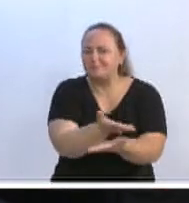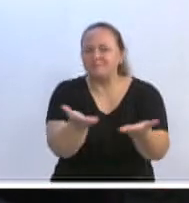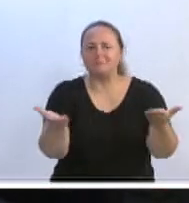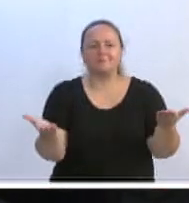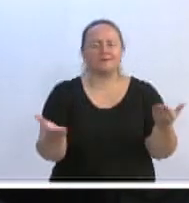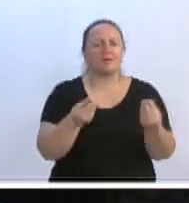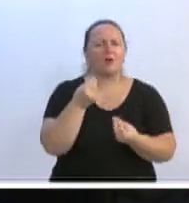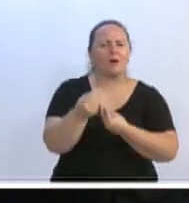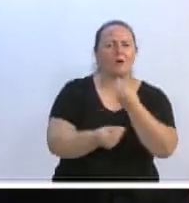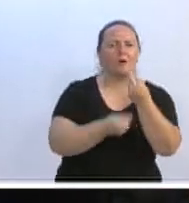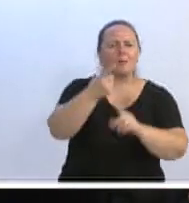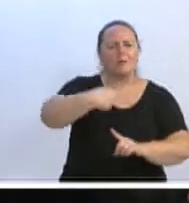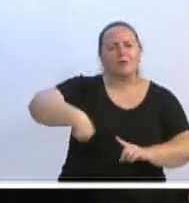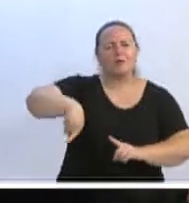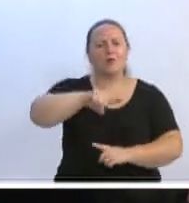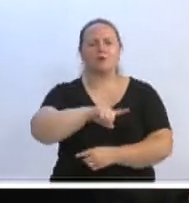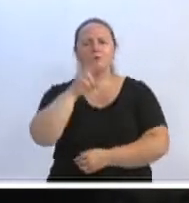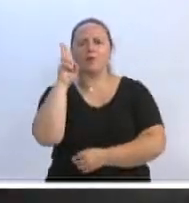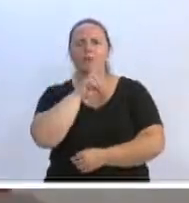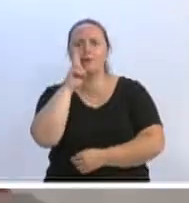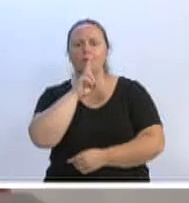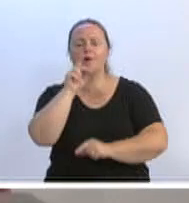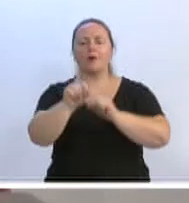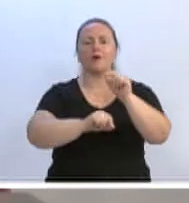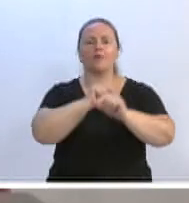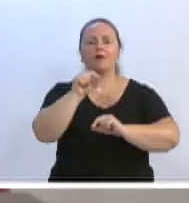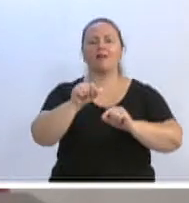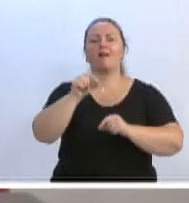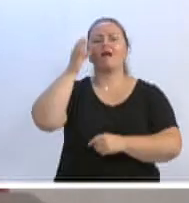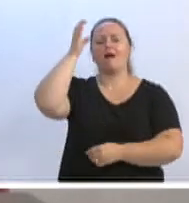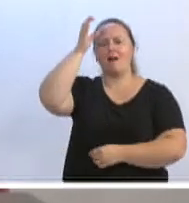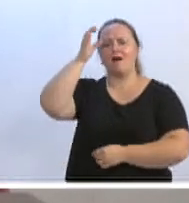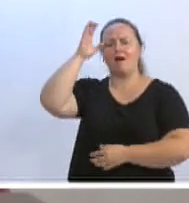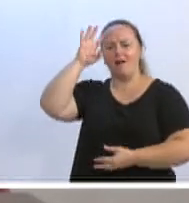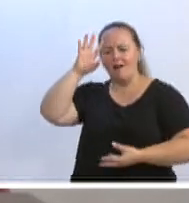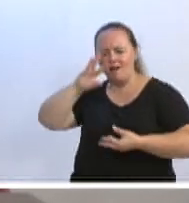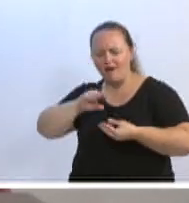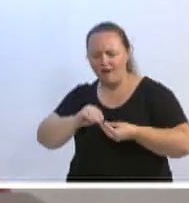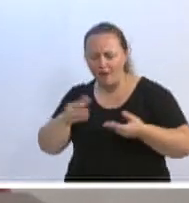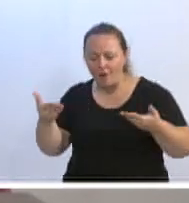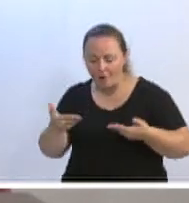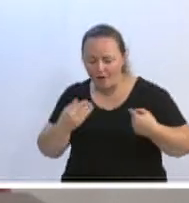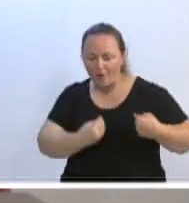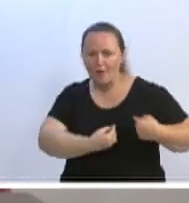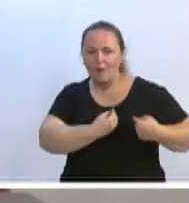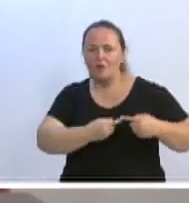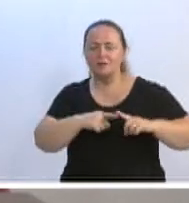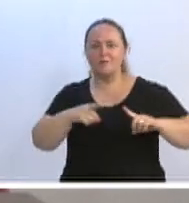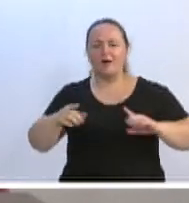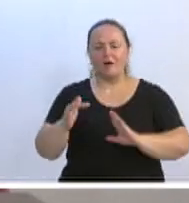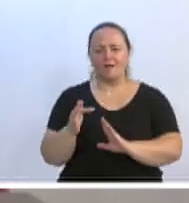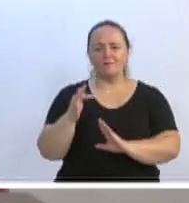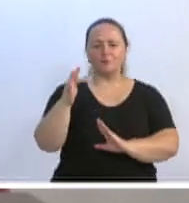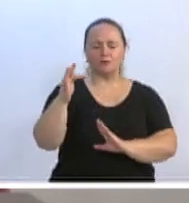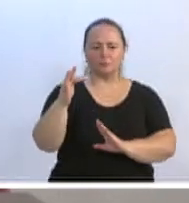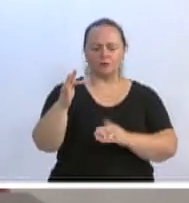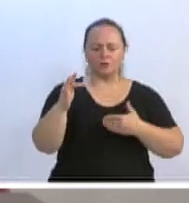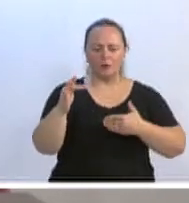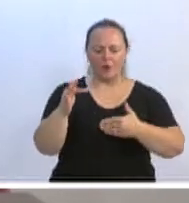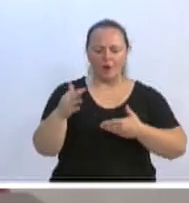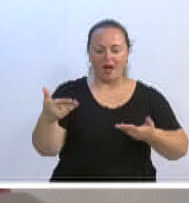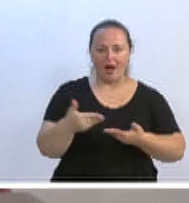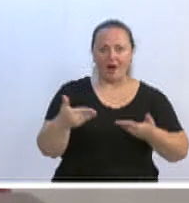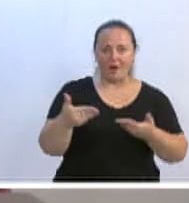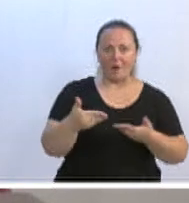da urgência de nos conscientizarmos que nós temos que viver aqui hoje pensando no hoje com Jesus